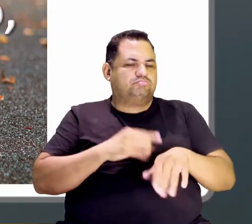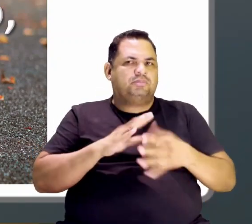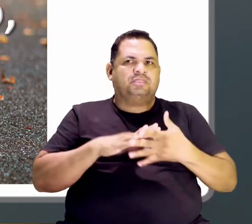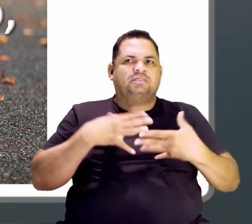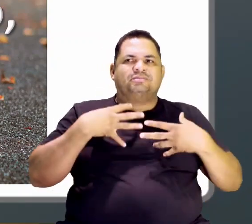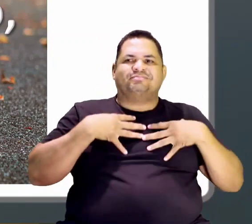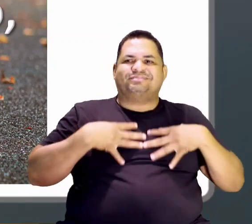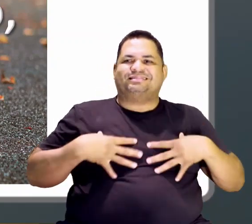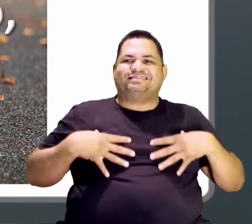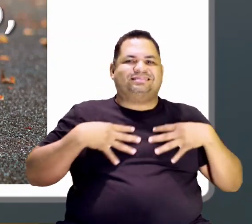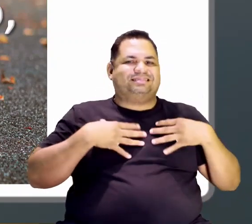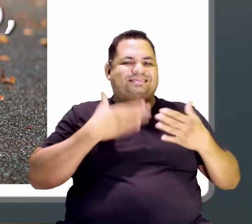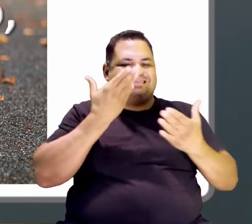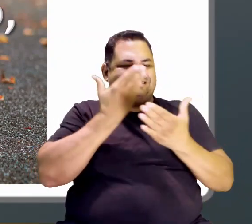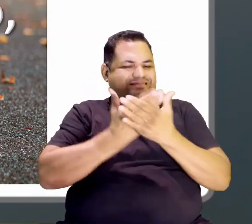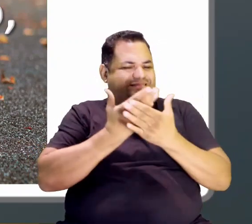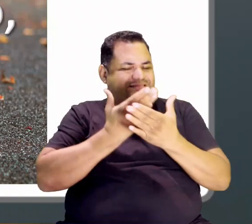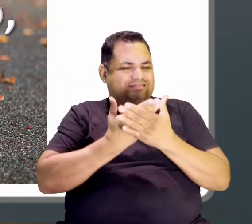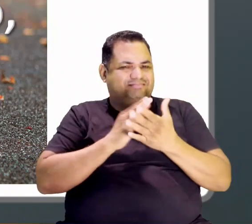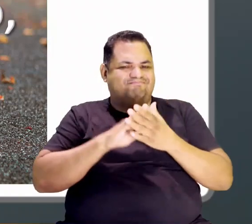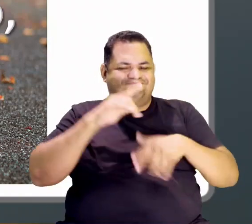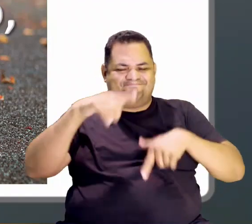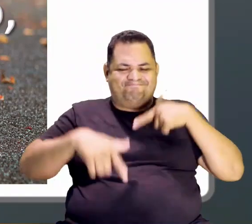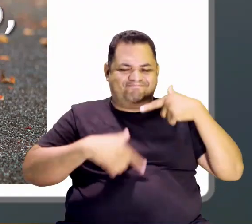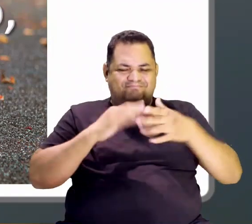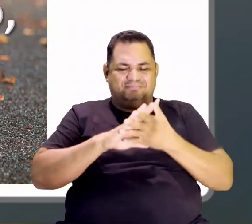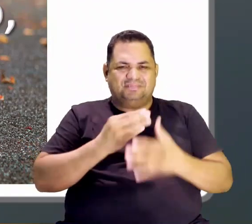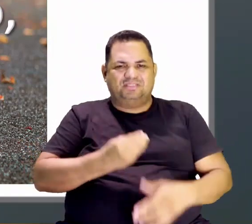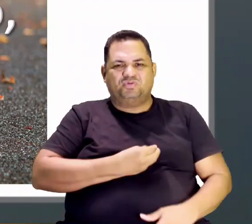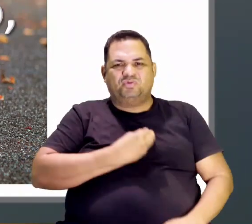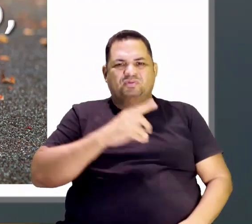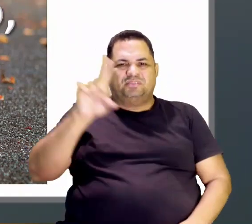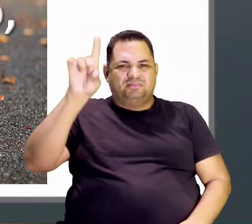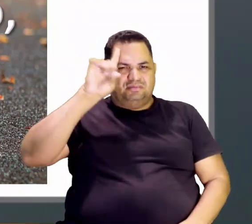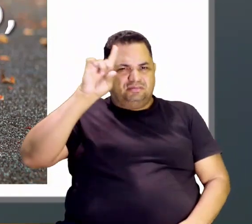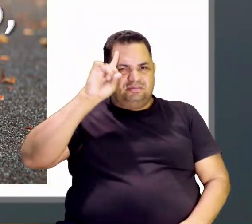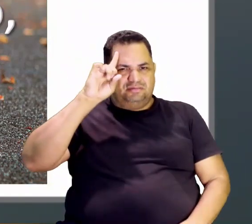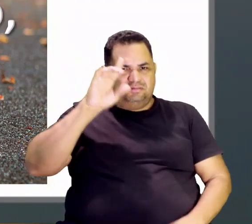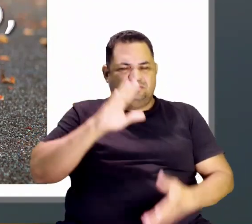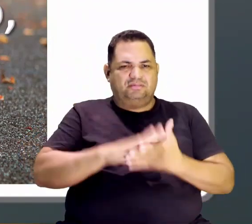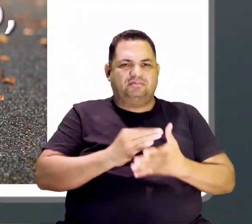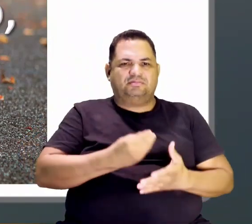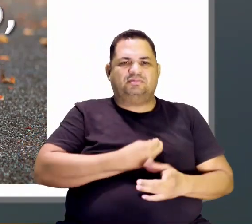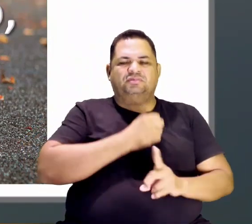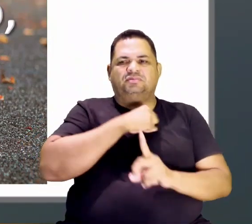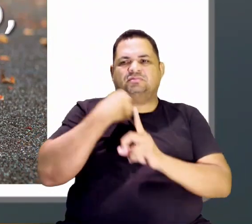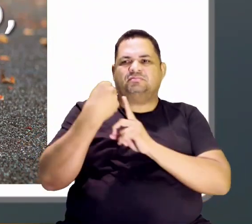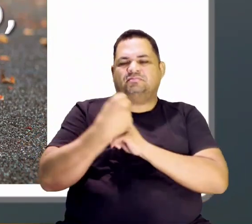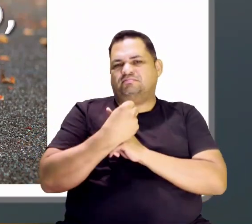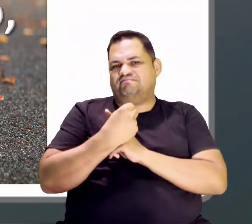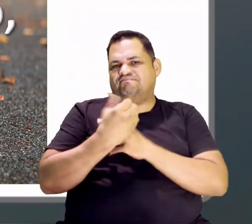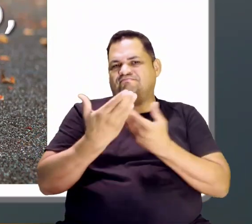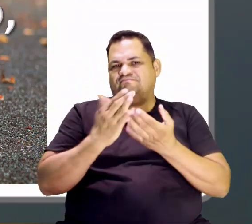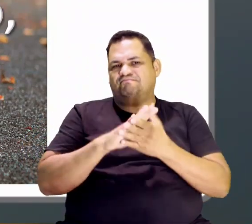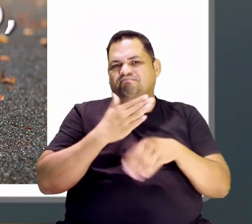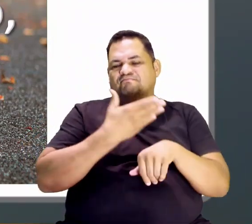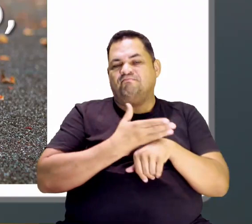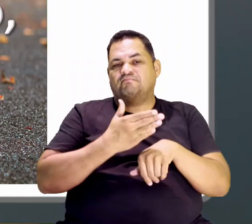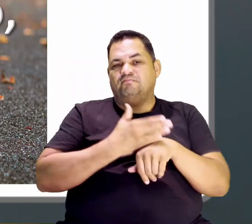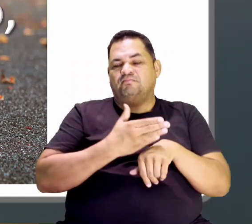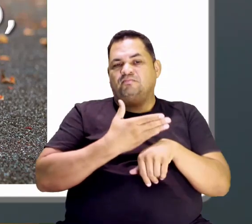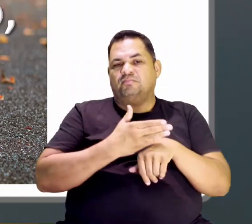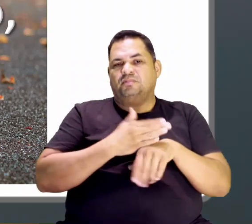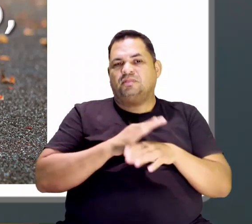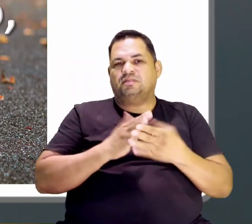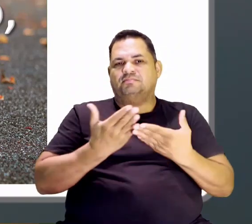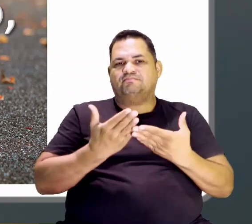nos estudos, no trabalho, na tua vida doméstica, na tua vida social, o exercício físico ele vai ser uma